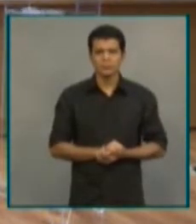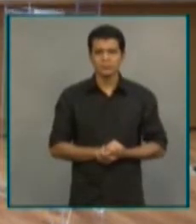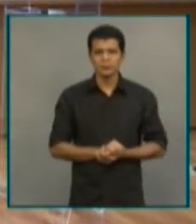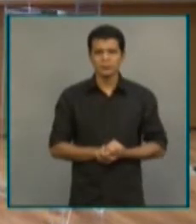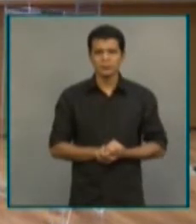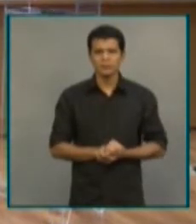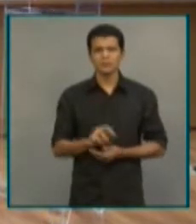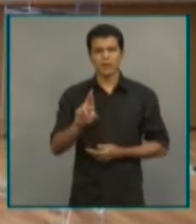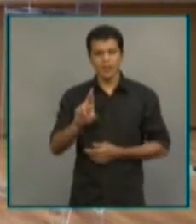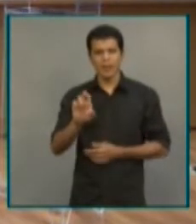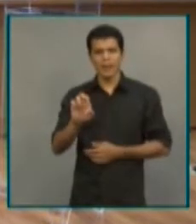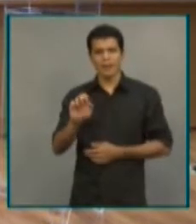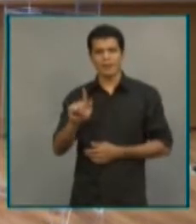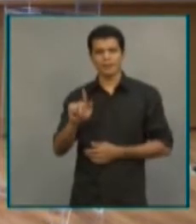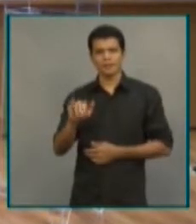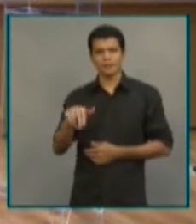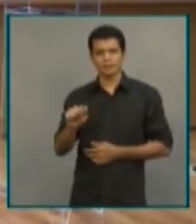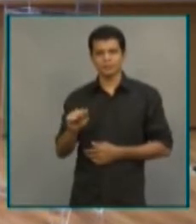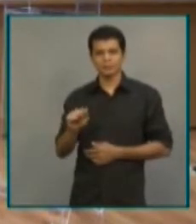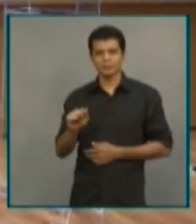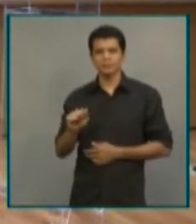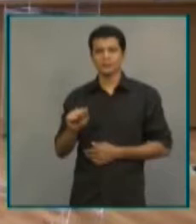Regina Jansen irá responder.